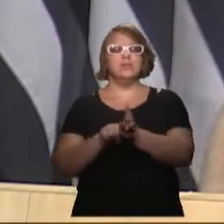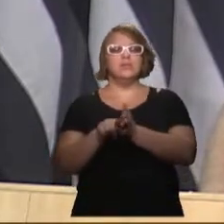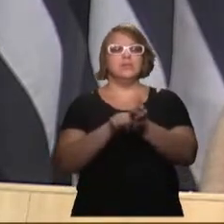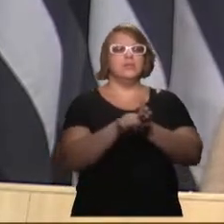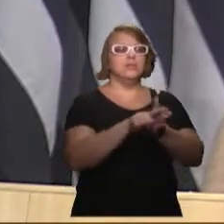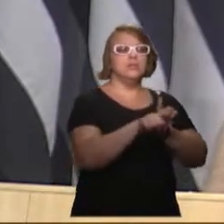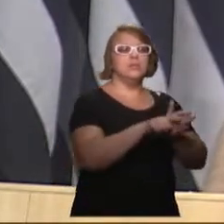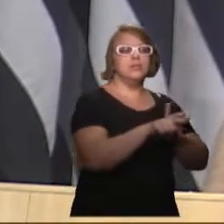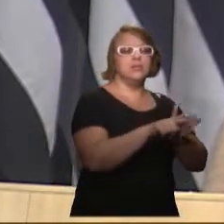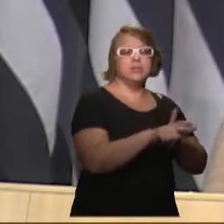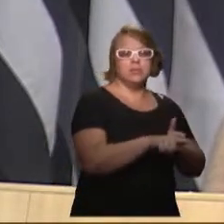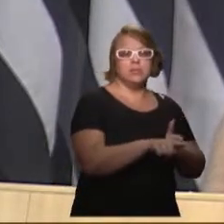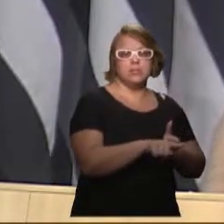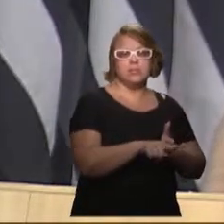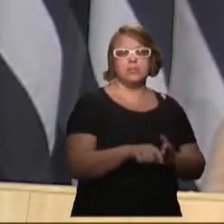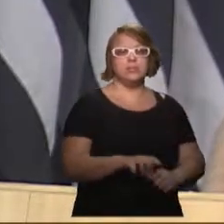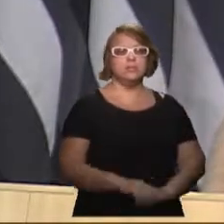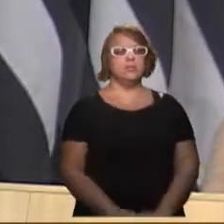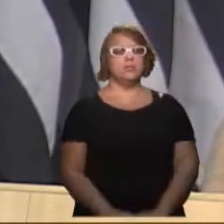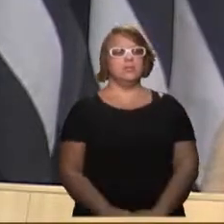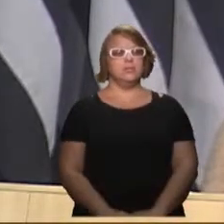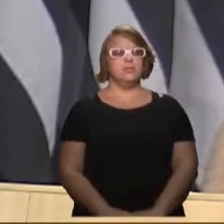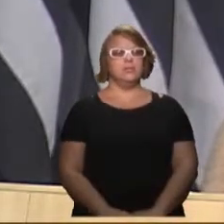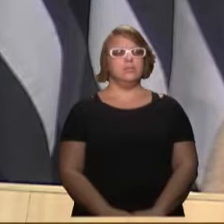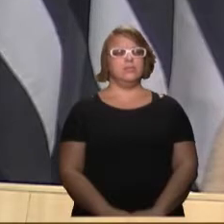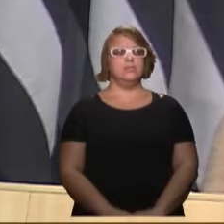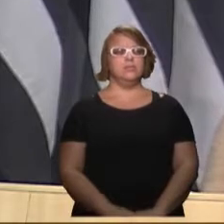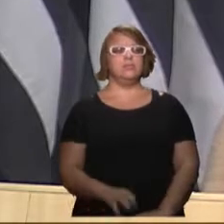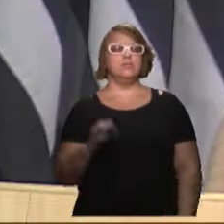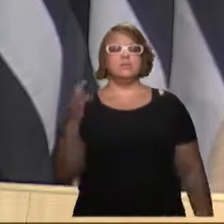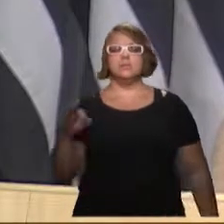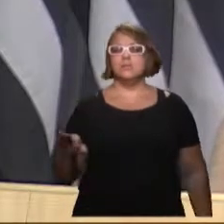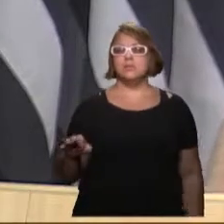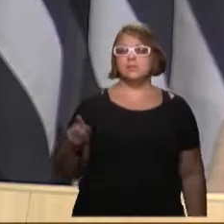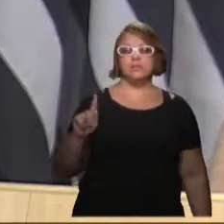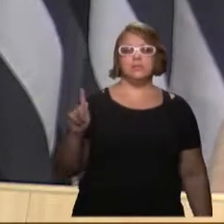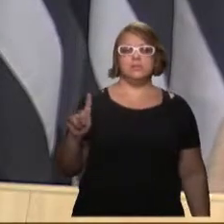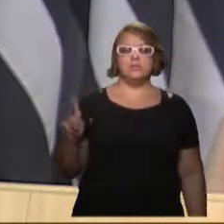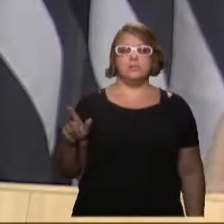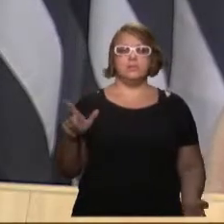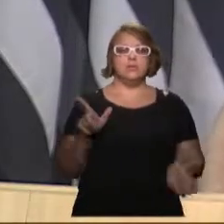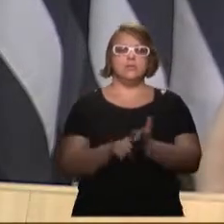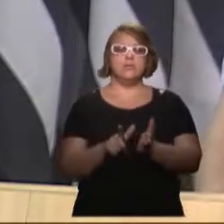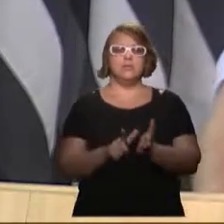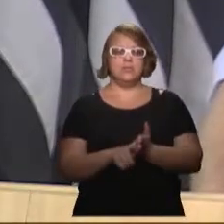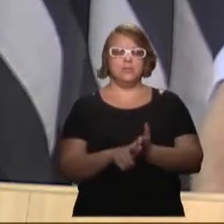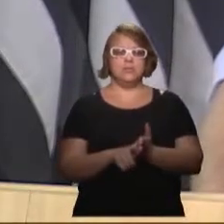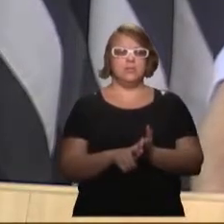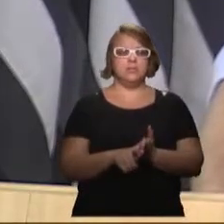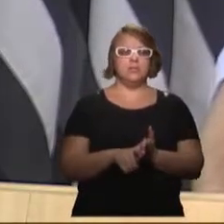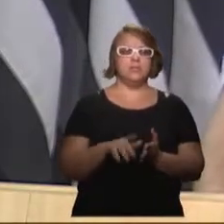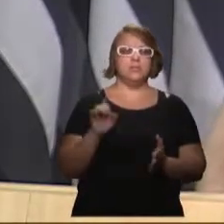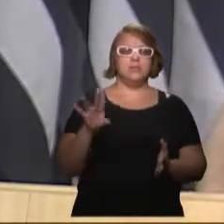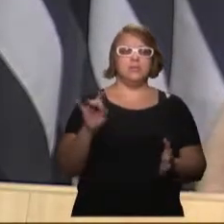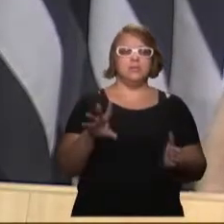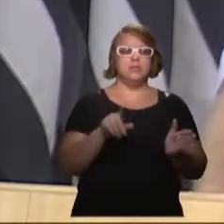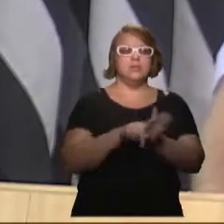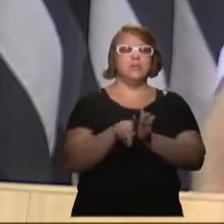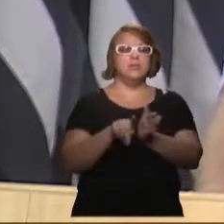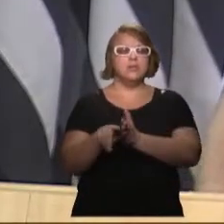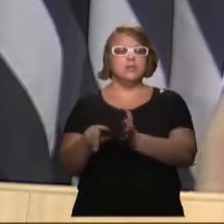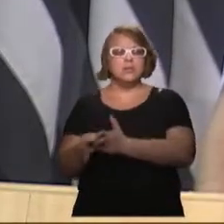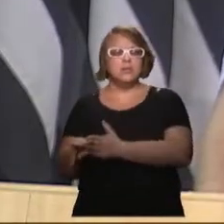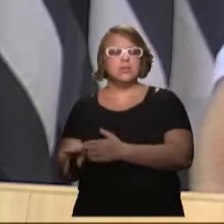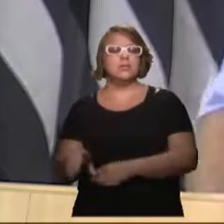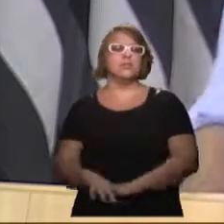essa revisão autuarial, ela está correta. O nosso papel aqui é fiscal, senhores vereadores. E sendo